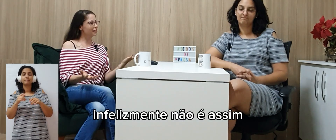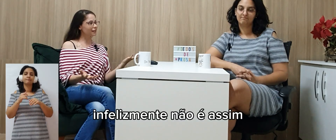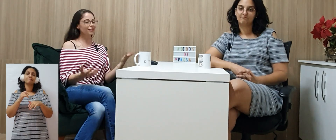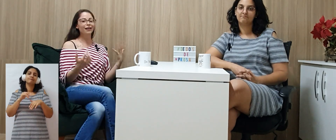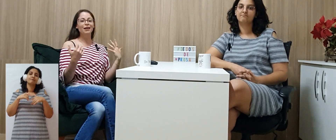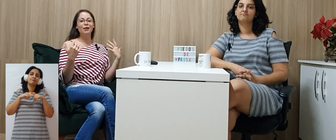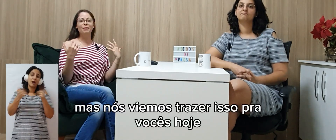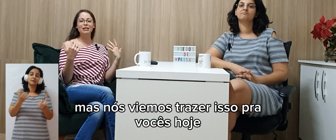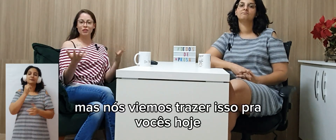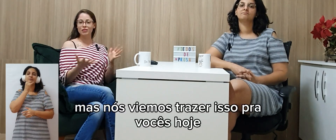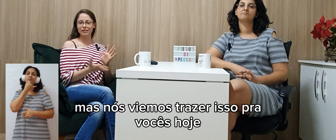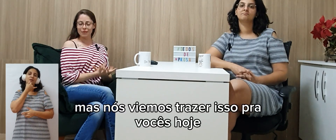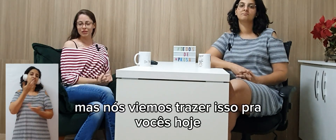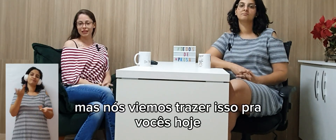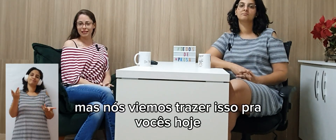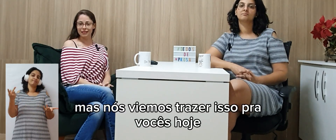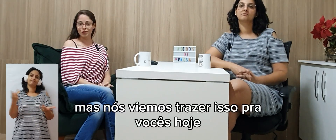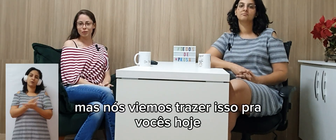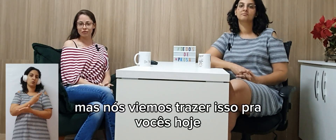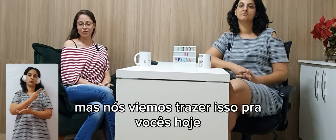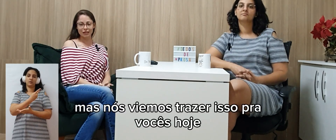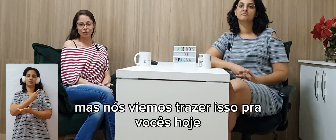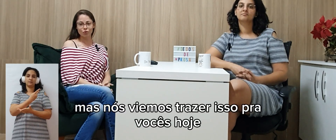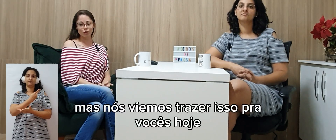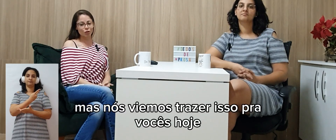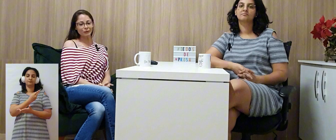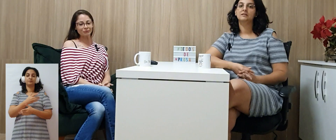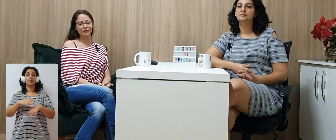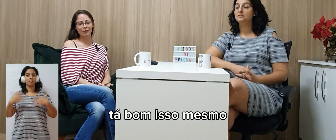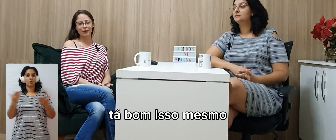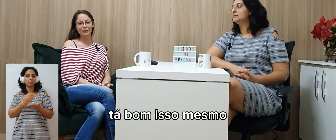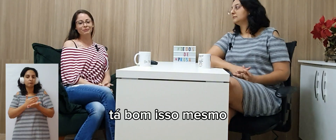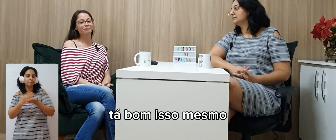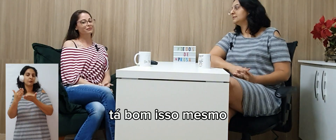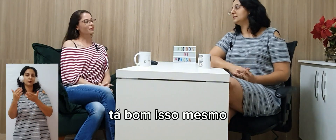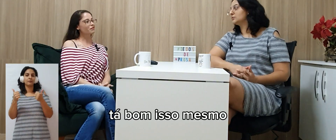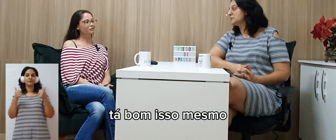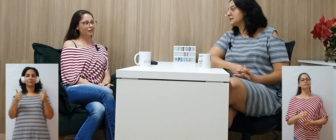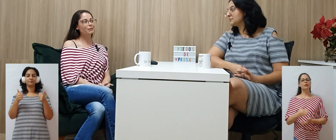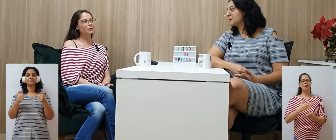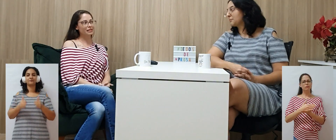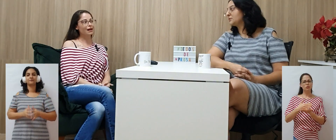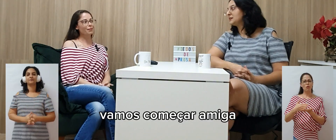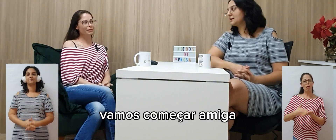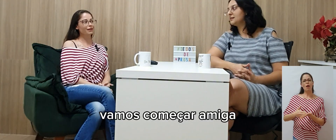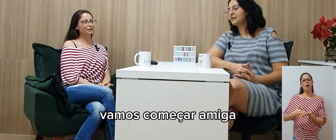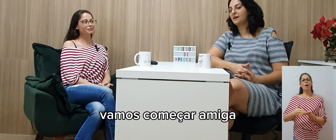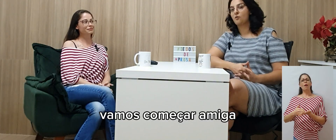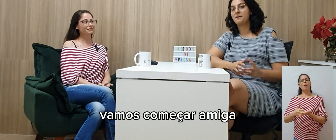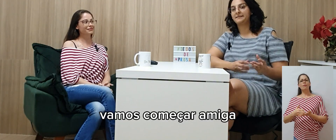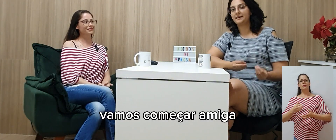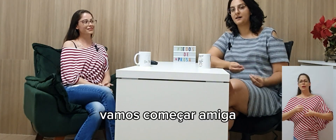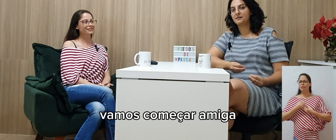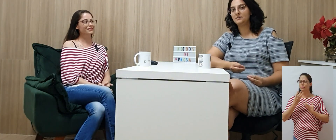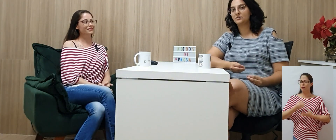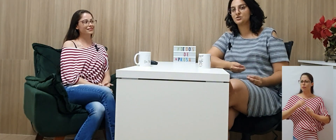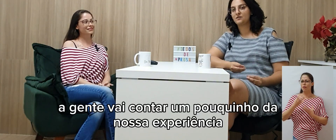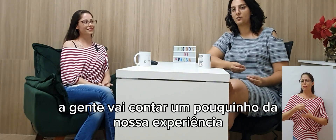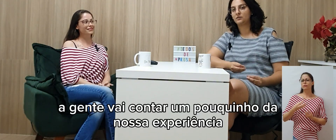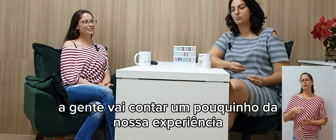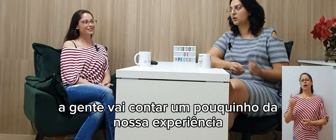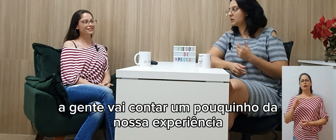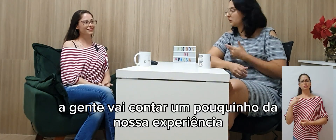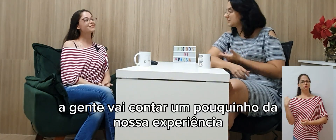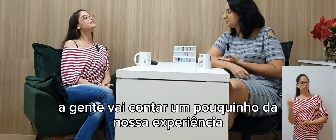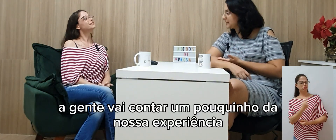não é assim, mas nós viemos trazer isso para vocês hoje, tá bom? Isso mesmo, para poder, né, começar isso, a gente